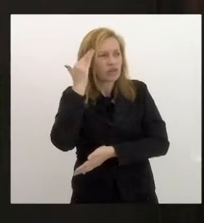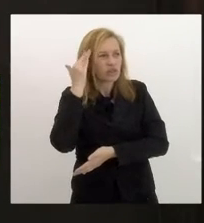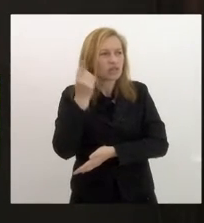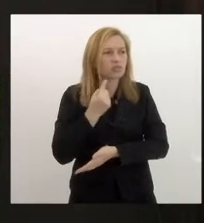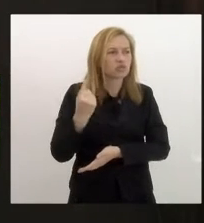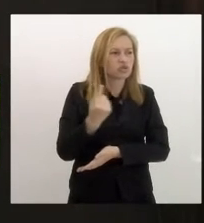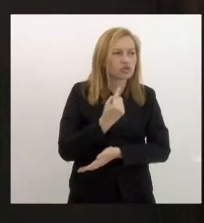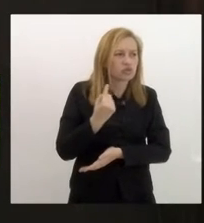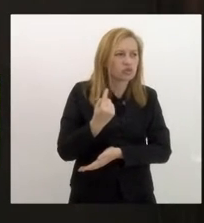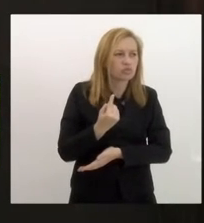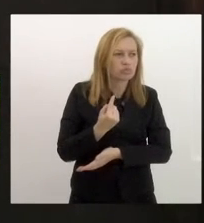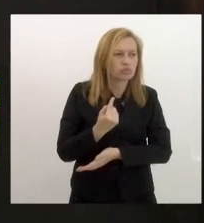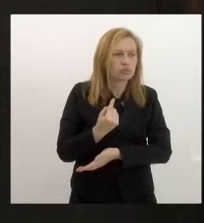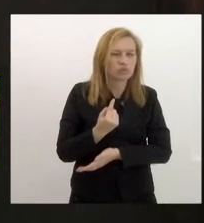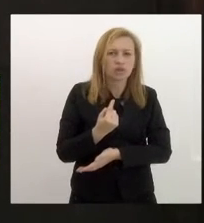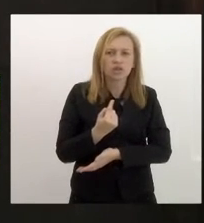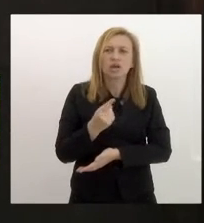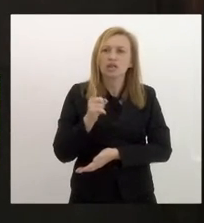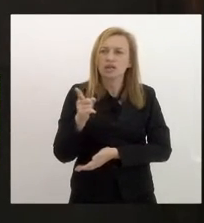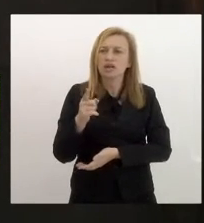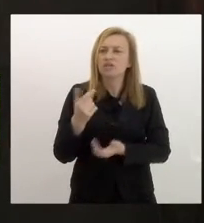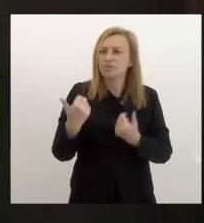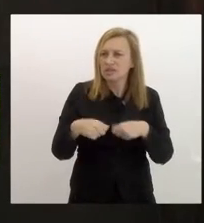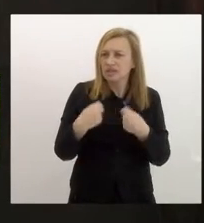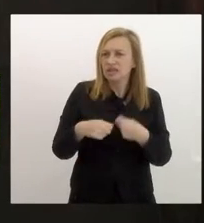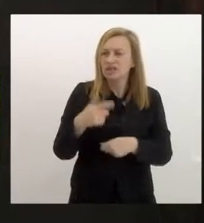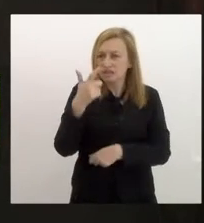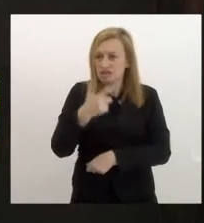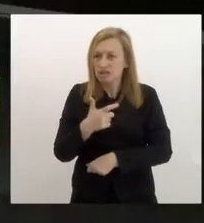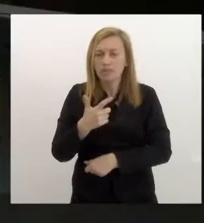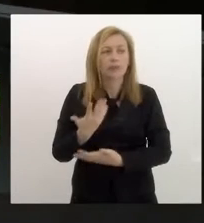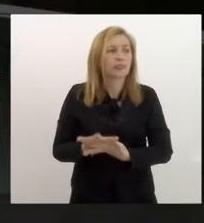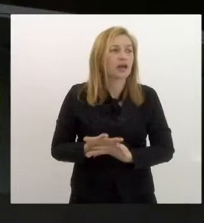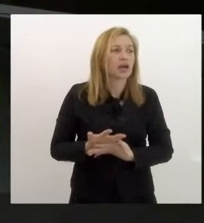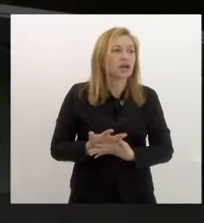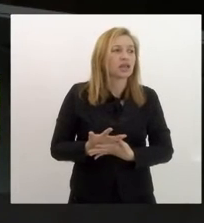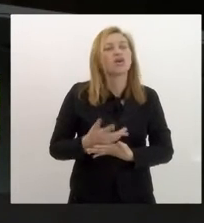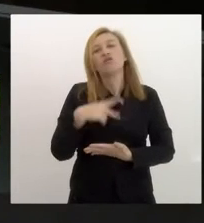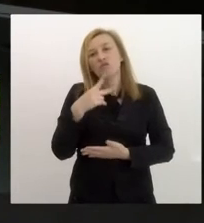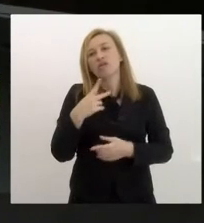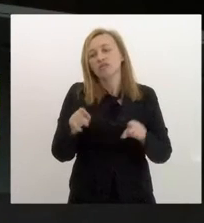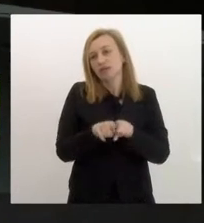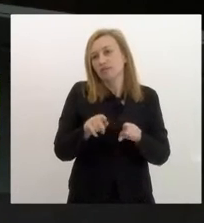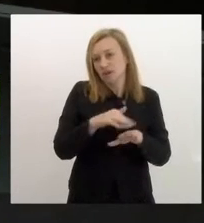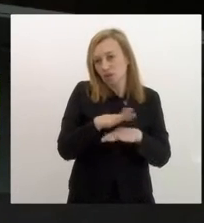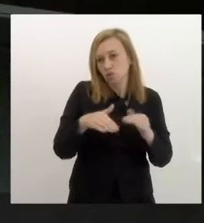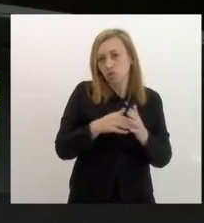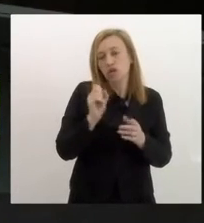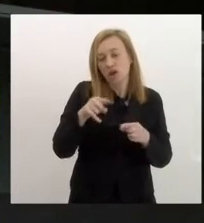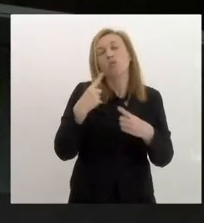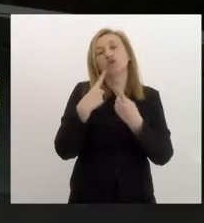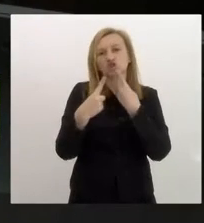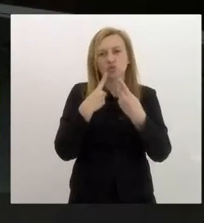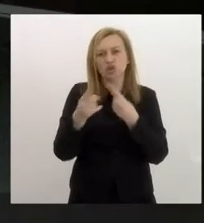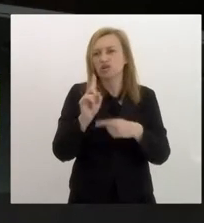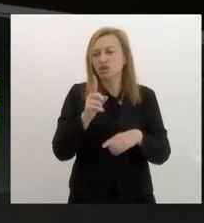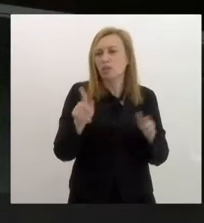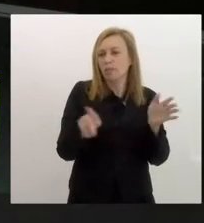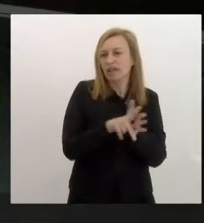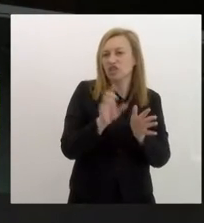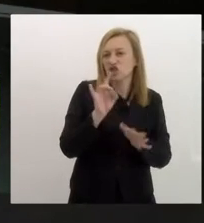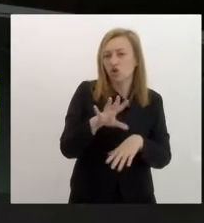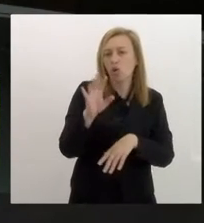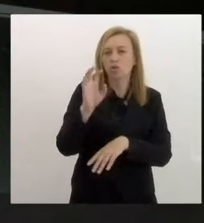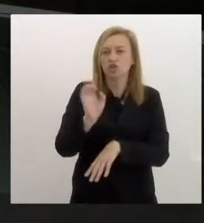como muito aquém daquele que deveria ser E aí eu adianto também a todos que essa é uma discussão que não é só do Rio de